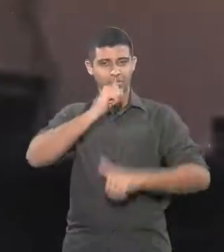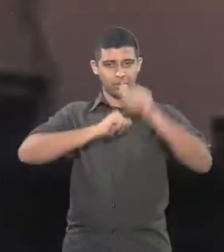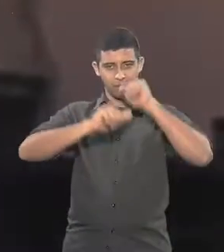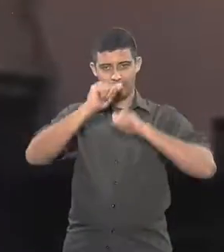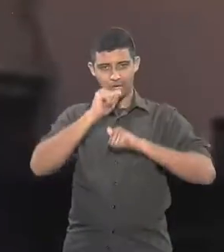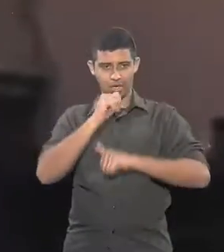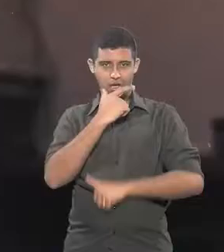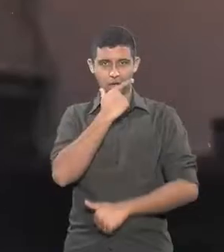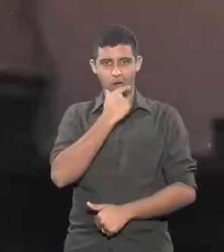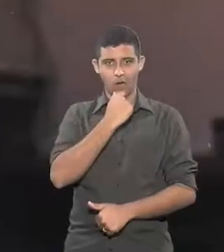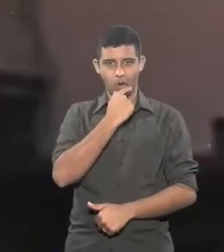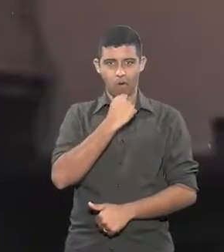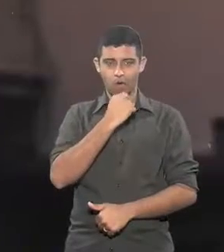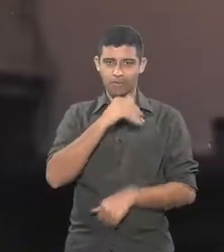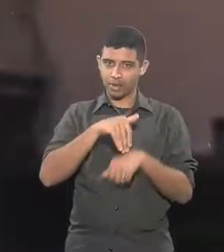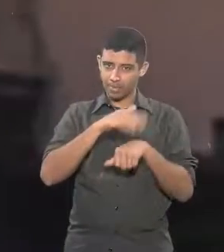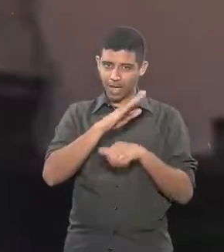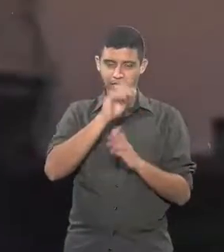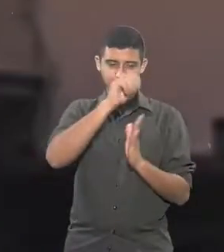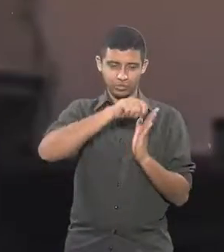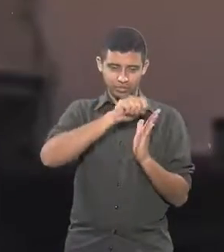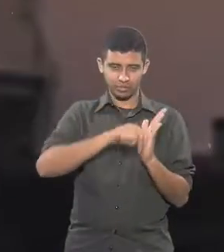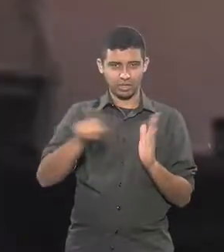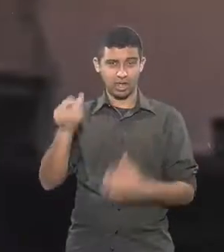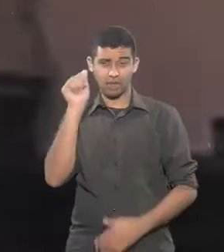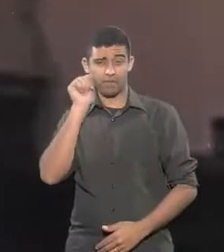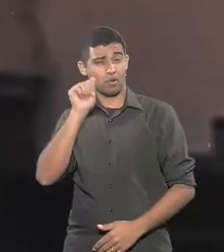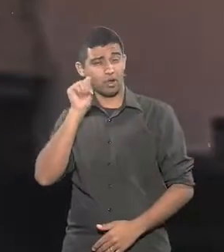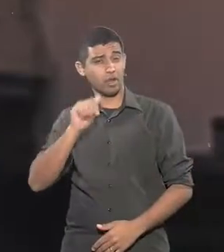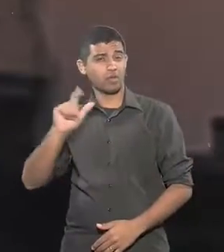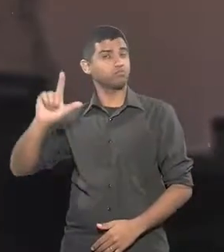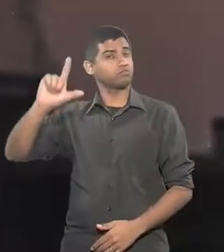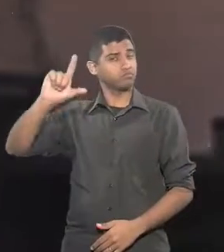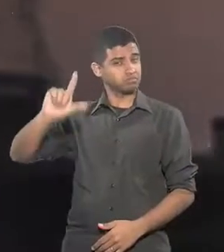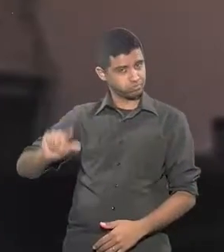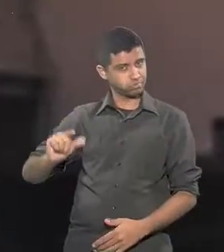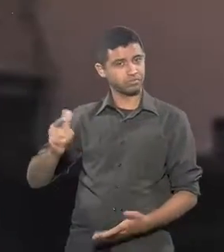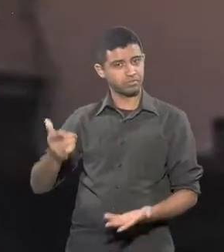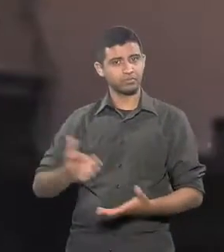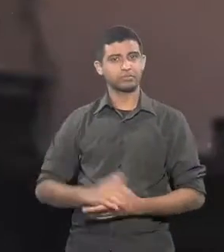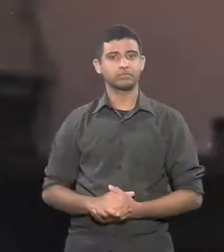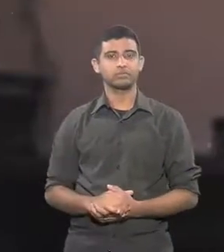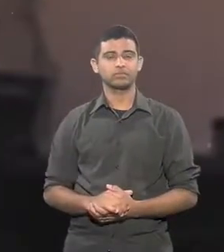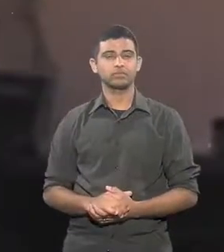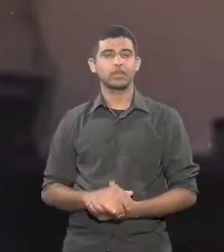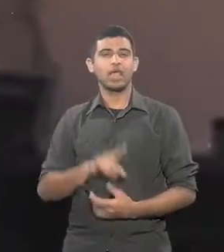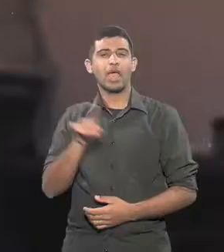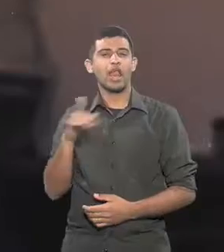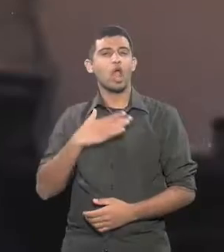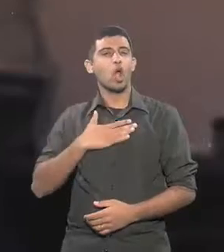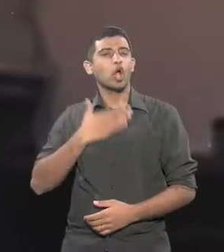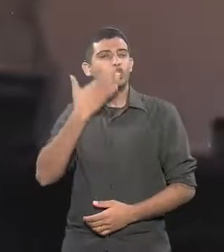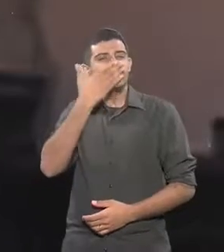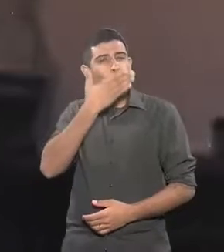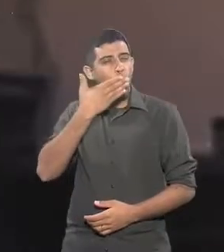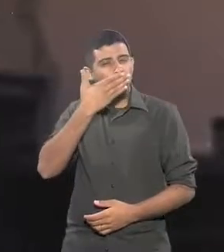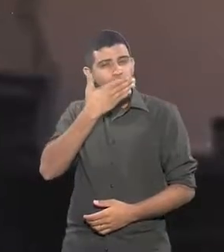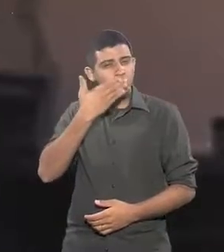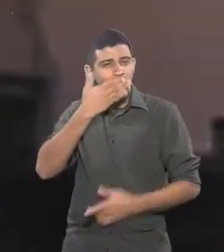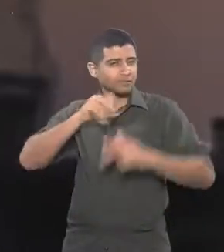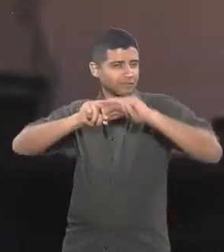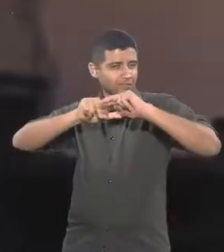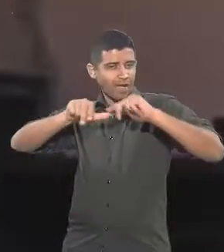cervejinha, os homens reportam mais. As mulheres já reportam o doce, né? Então